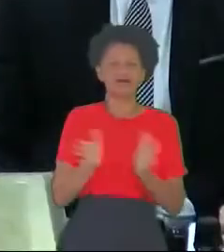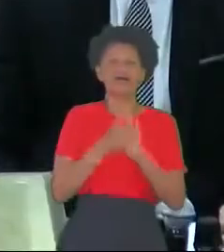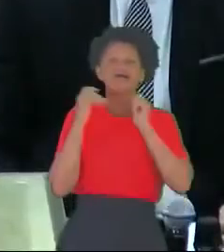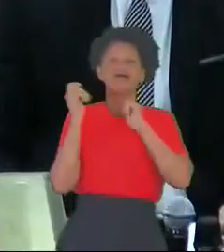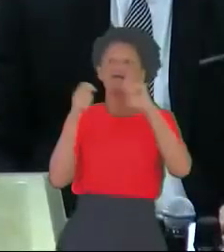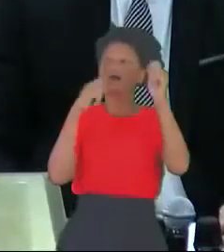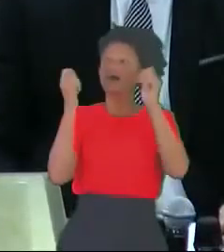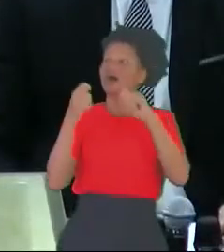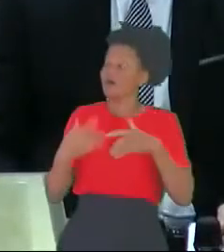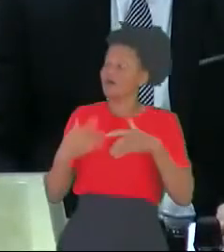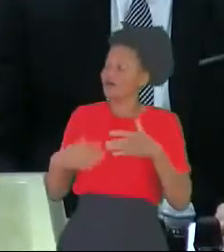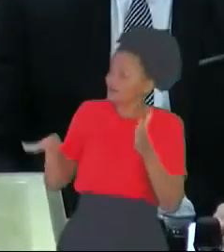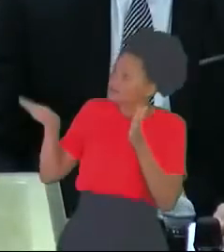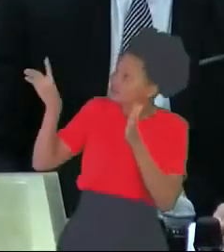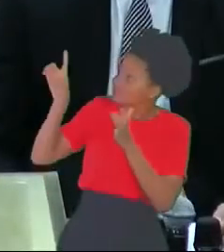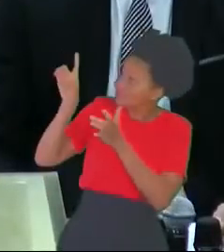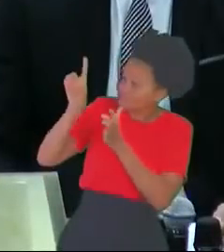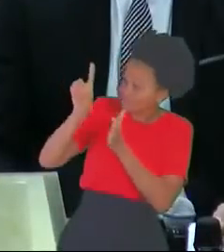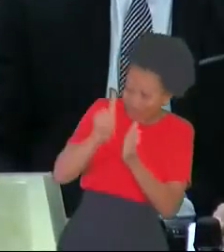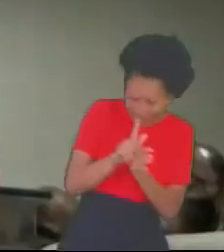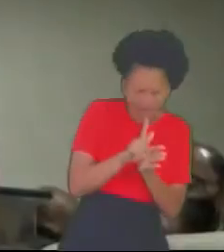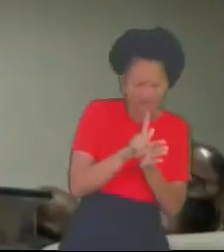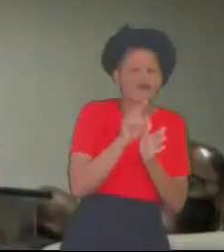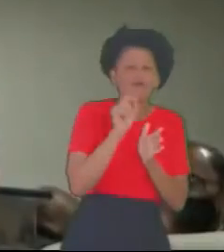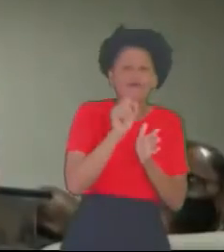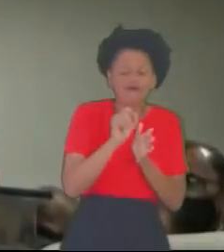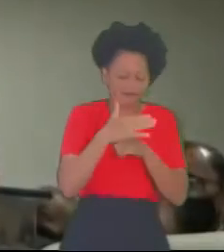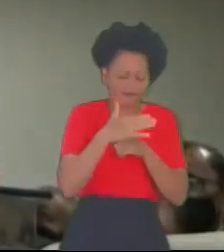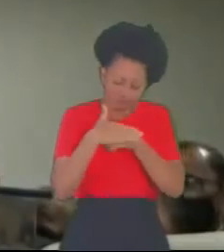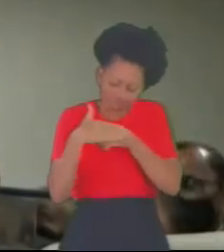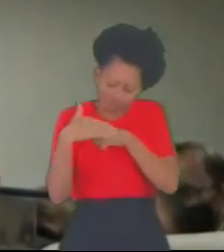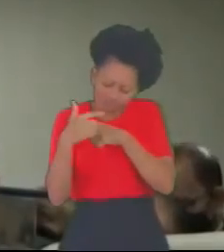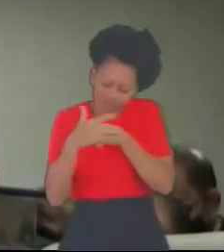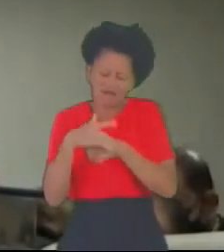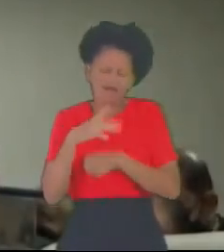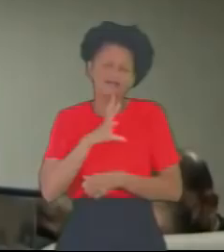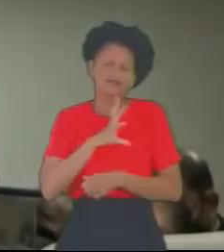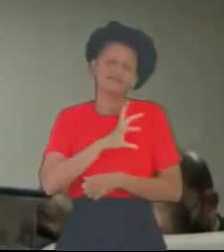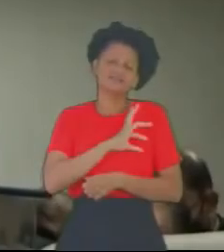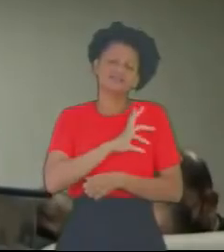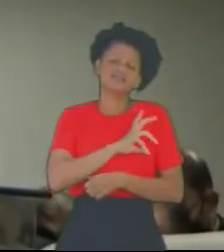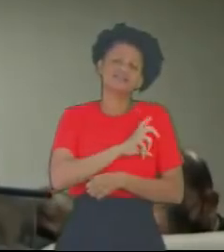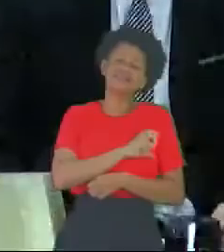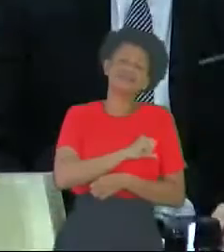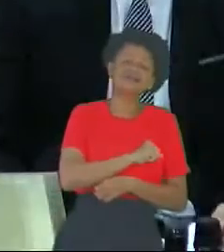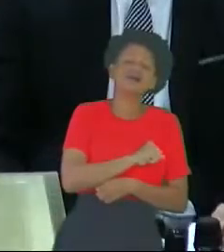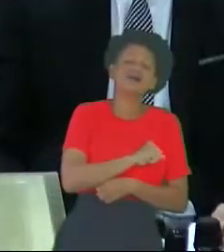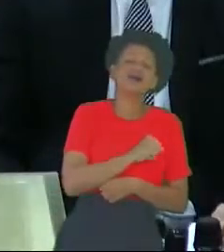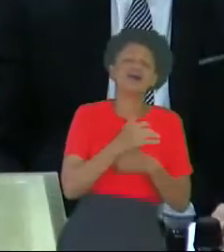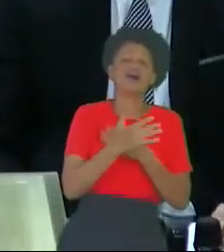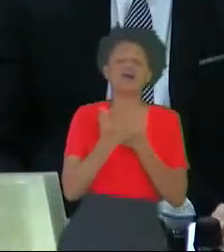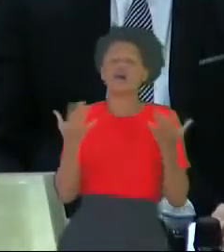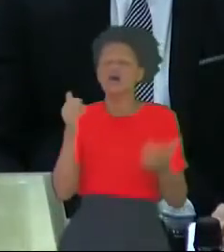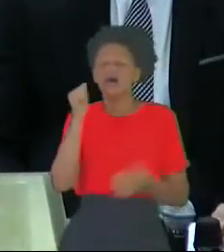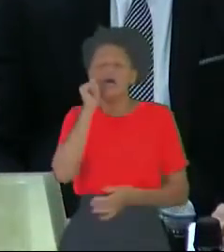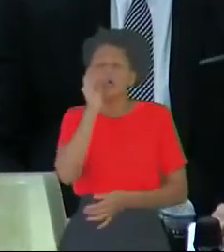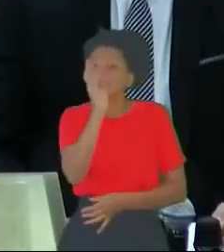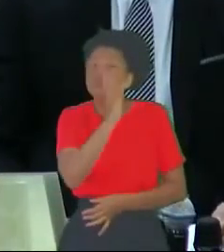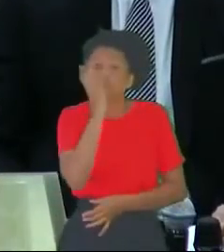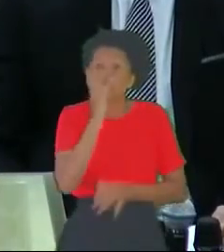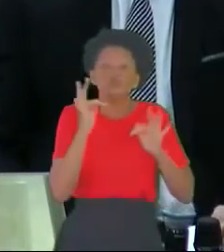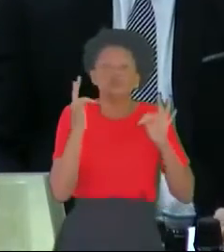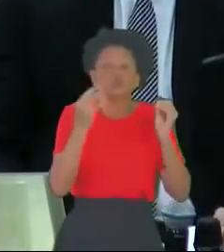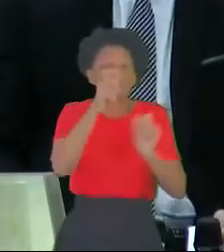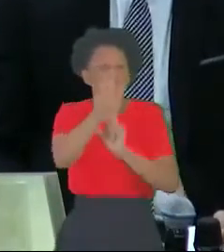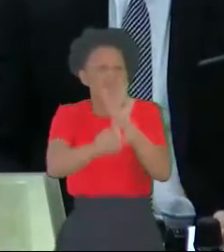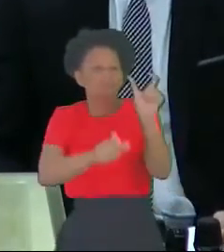chega carinhosamente, ele chega amorosamente e diz: na porta, a noiva está o quê? Toda noiva está o quê,